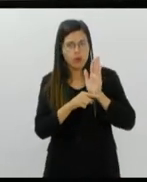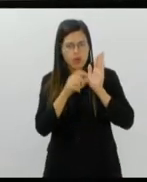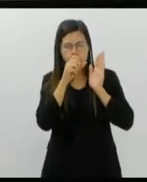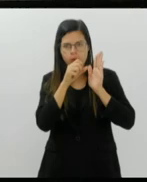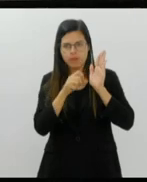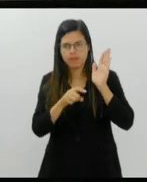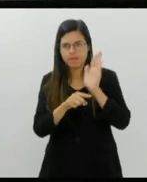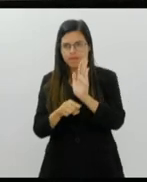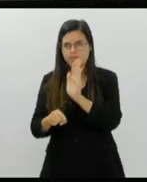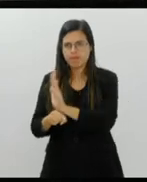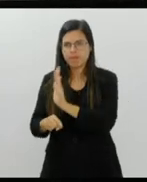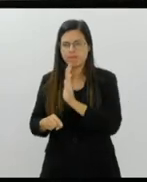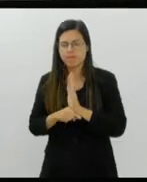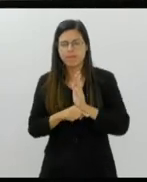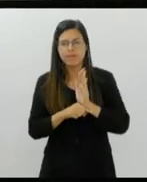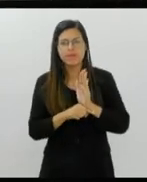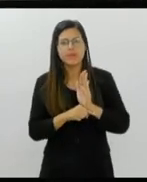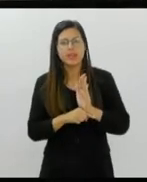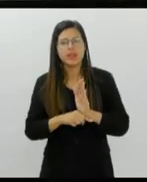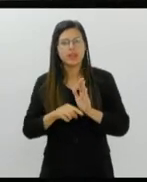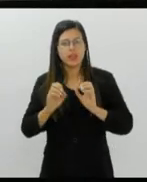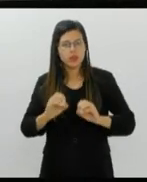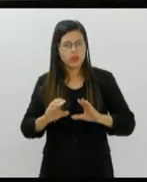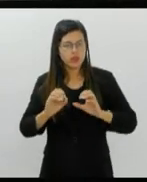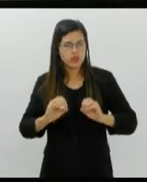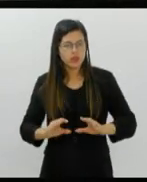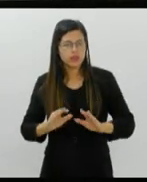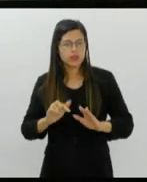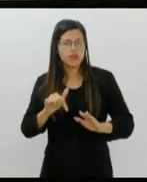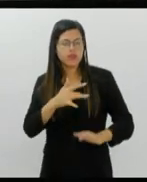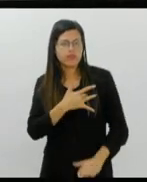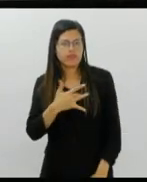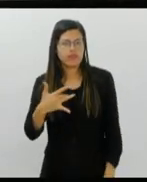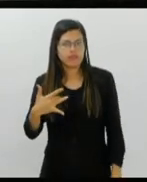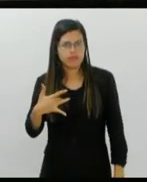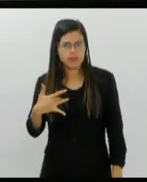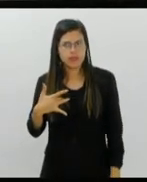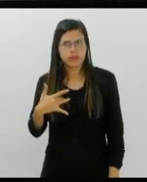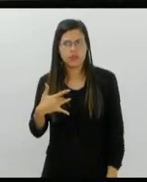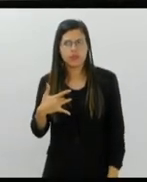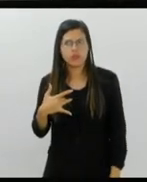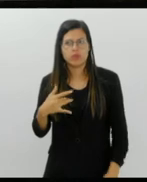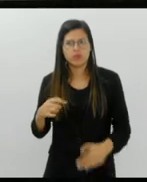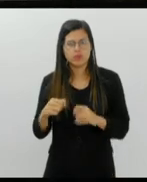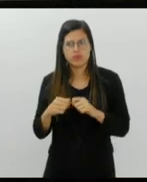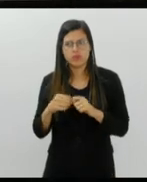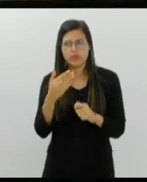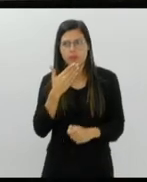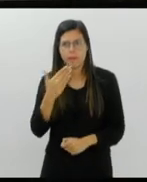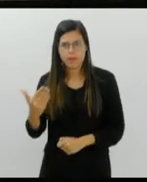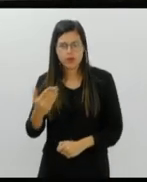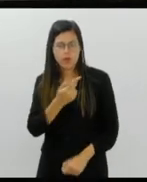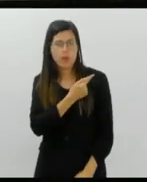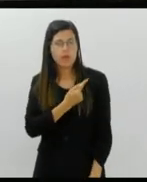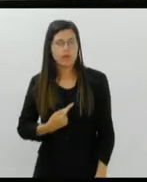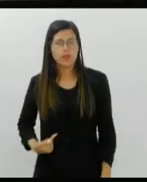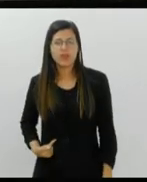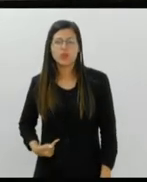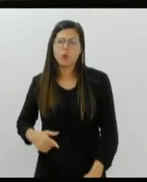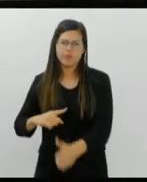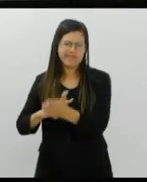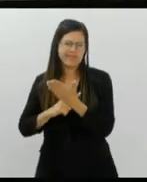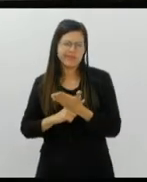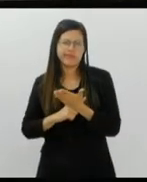for conforme eu falei na educação na saúde e assim eu faço aqui esse apelo ao governador Governador nos ajude